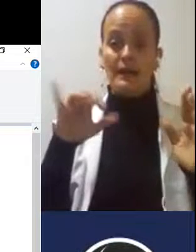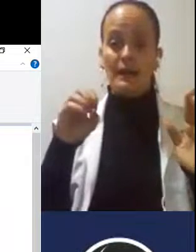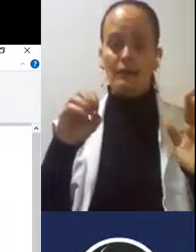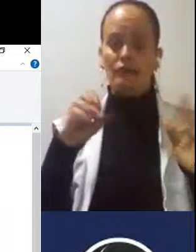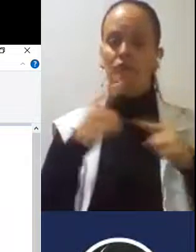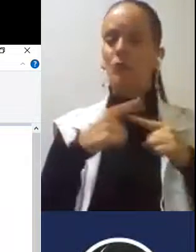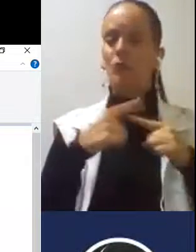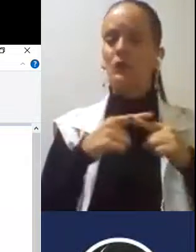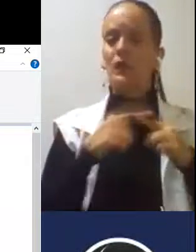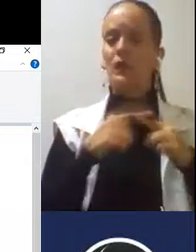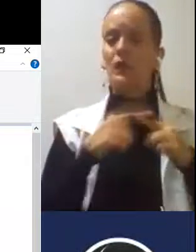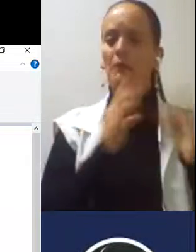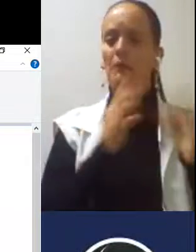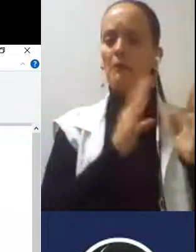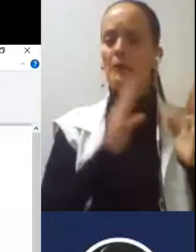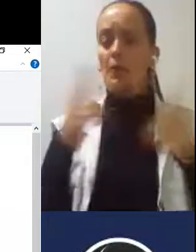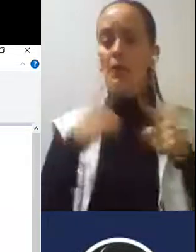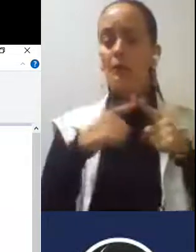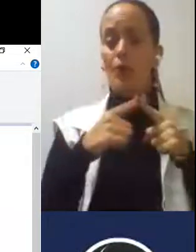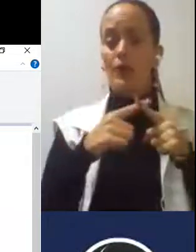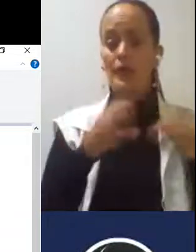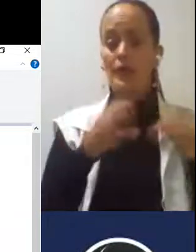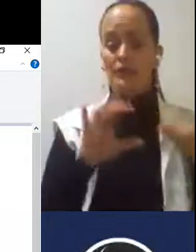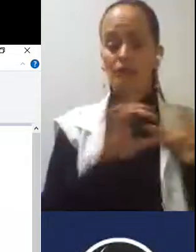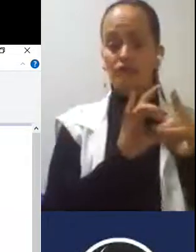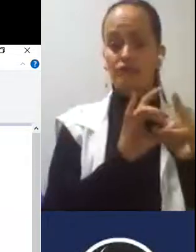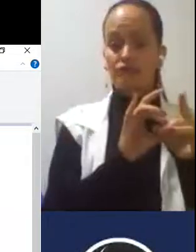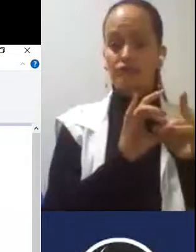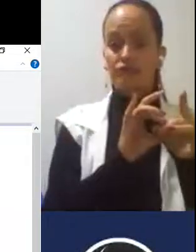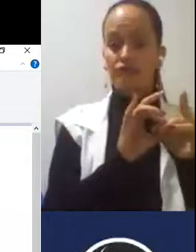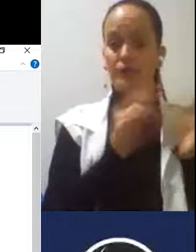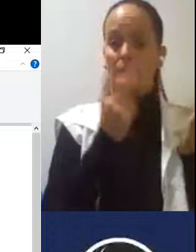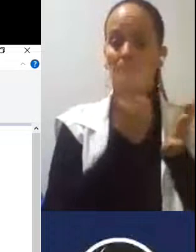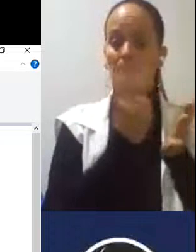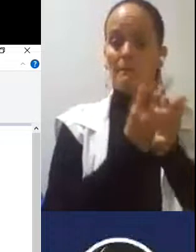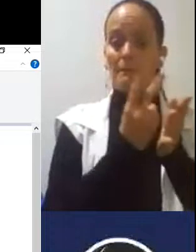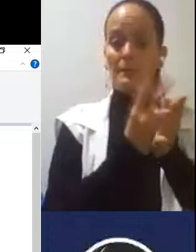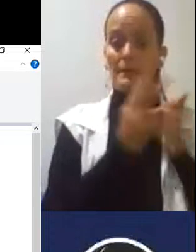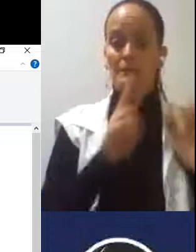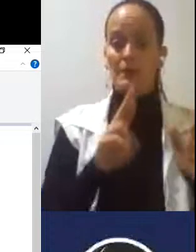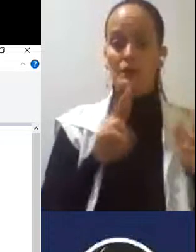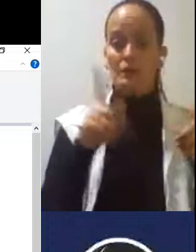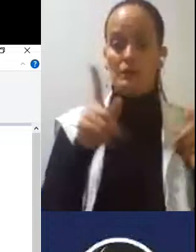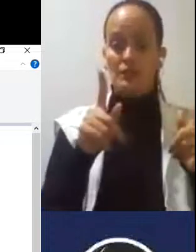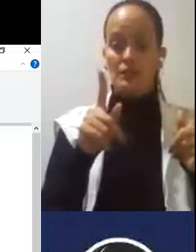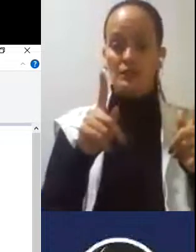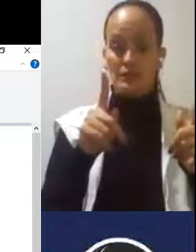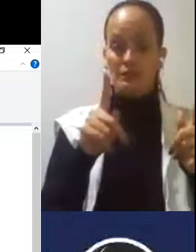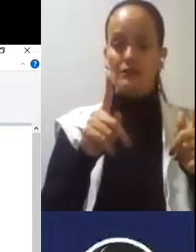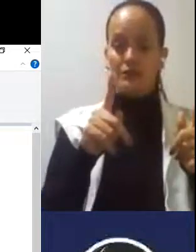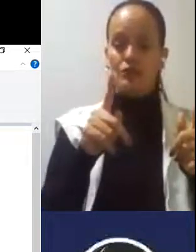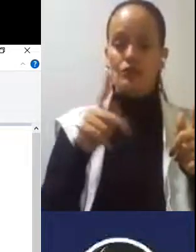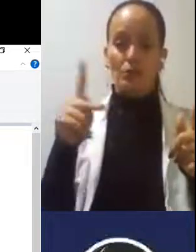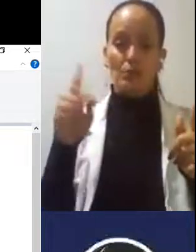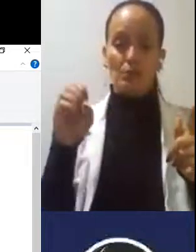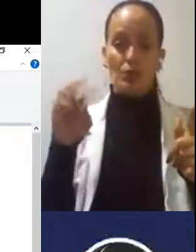estão compartilhando os mesmos pontos aqui, ó. A mesma diferença de potencial, certo? Então, esse aqui é o quê?